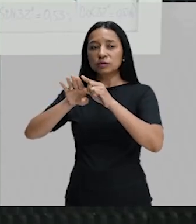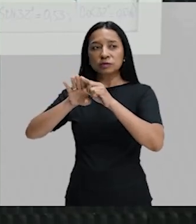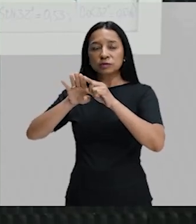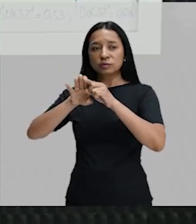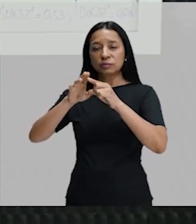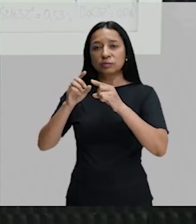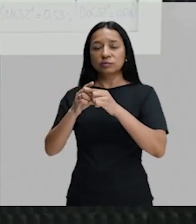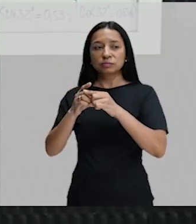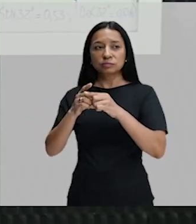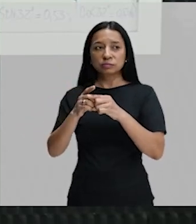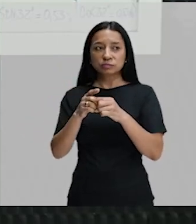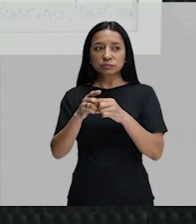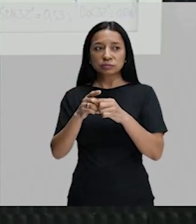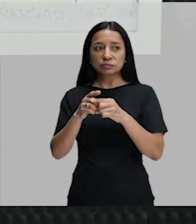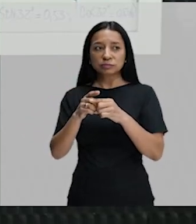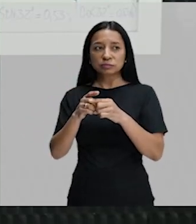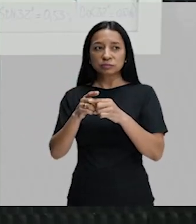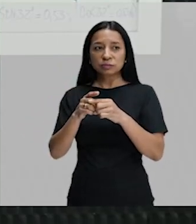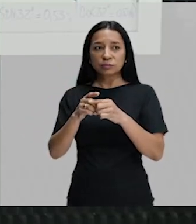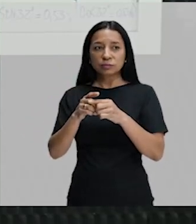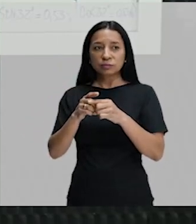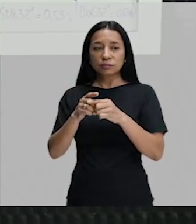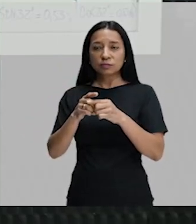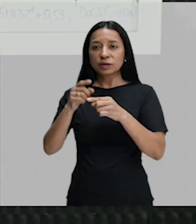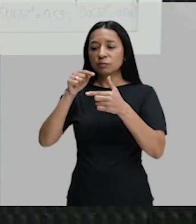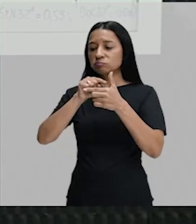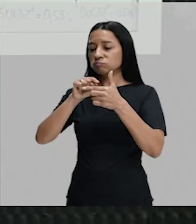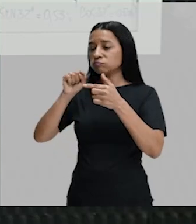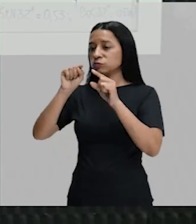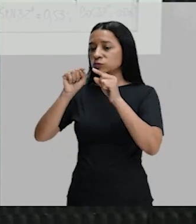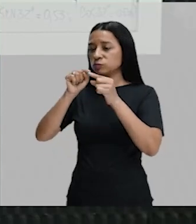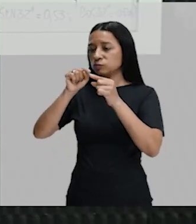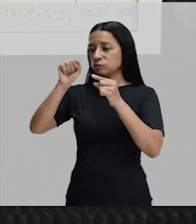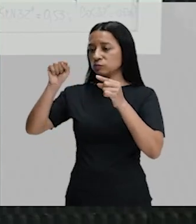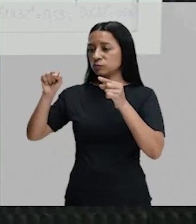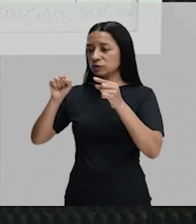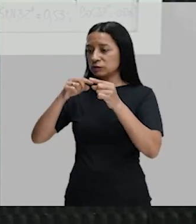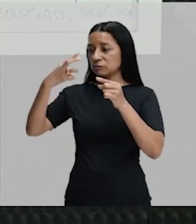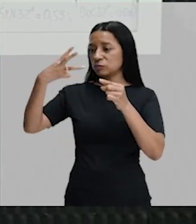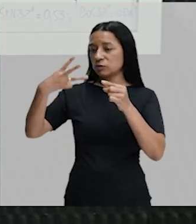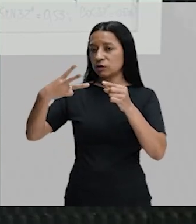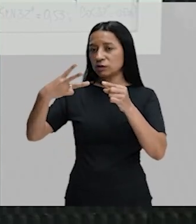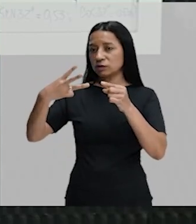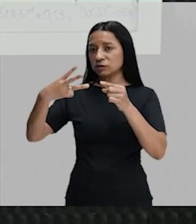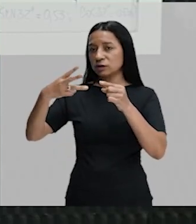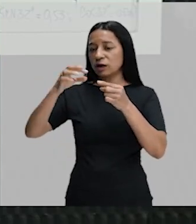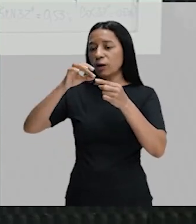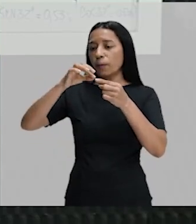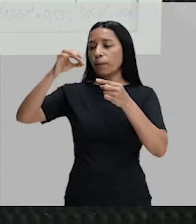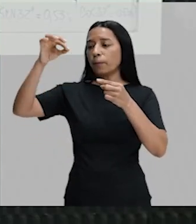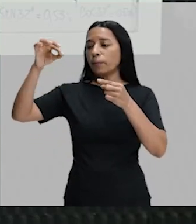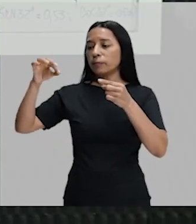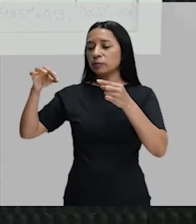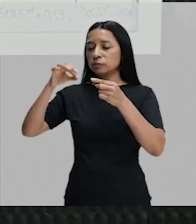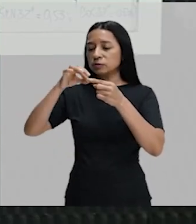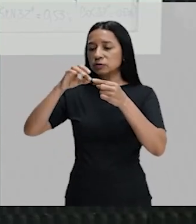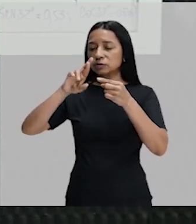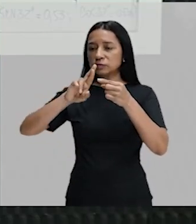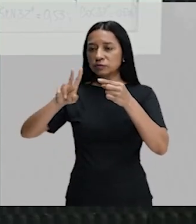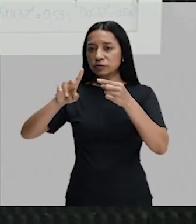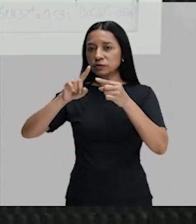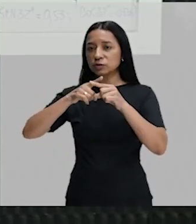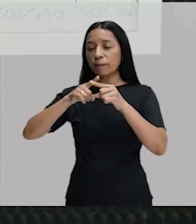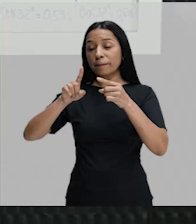cateto adjacente pela hipotenusa, de 3 triângulos com medidas diferentes, mas com o